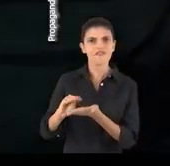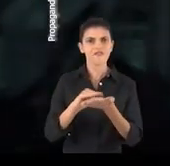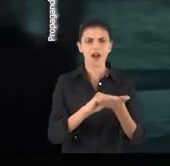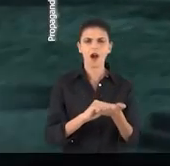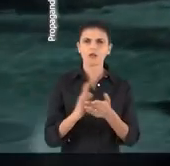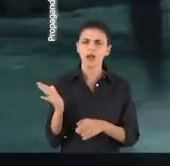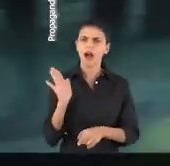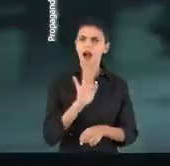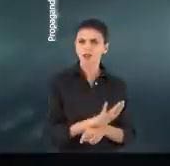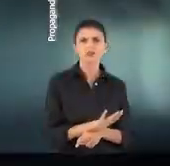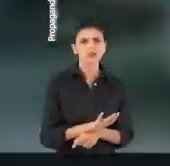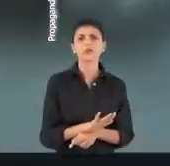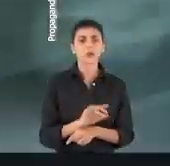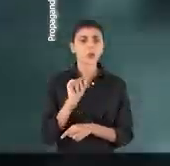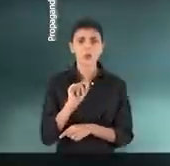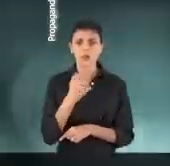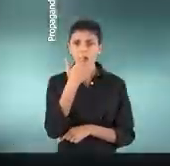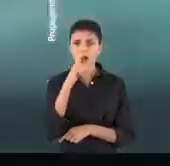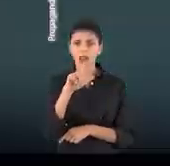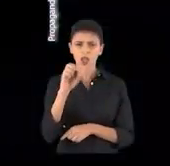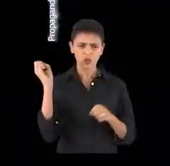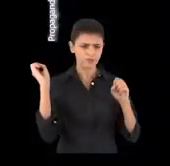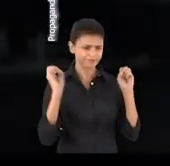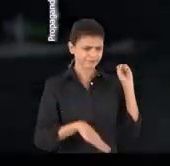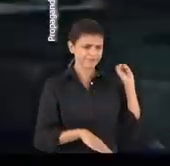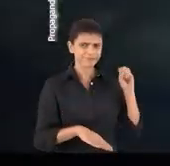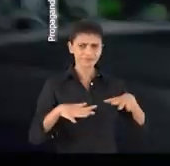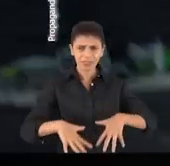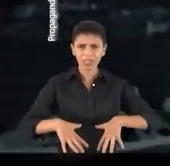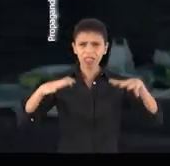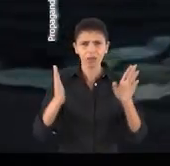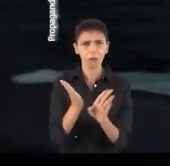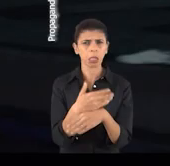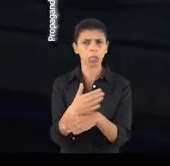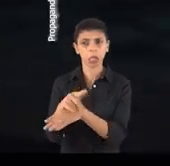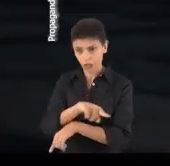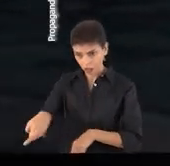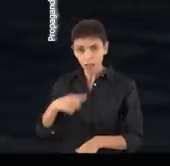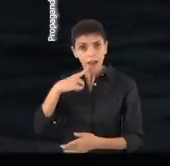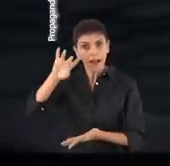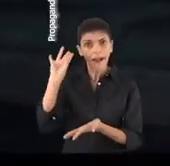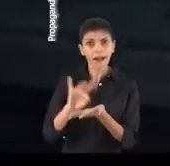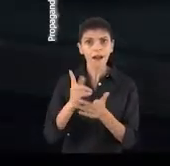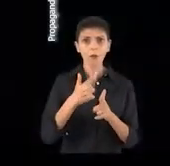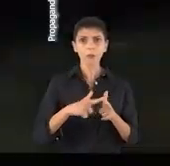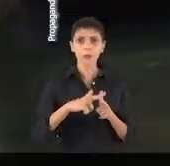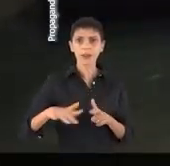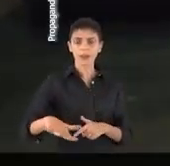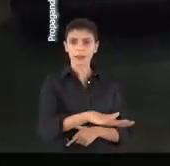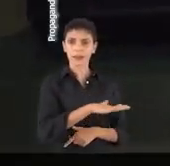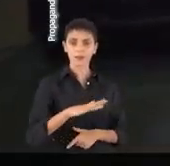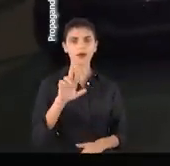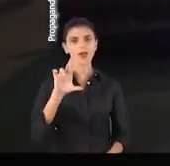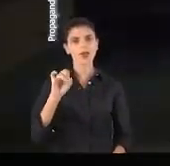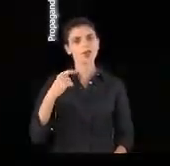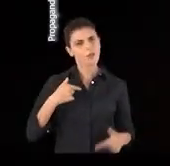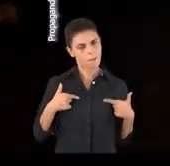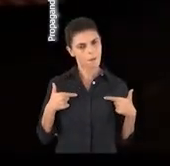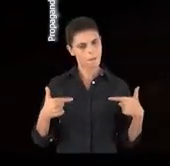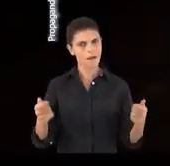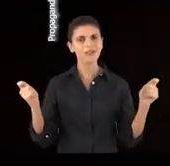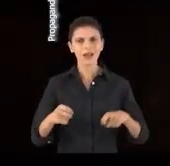ausência do estado é muito lixo é muita desordem Esse é o Rio de Janeiro dos nossos problemas